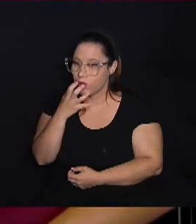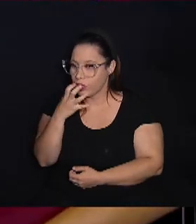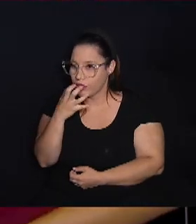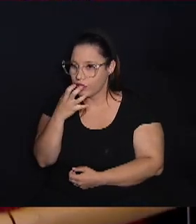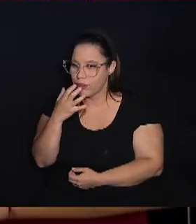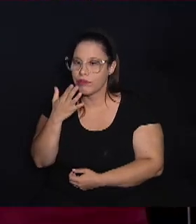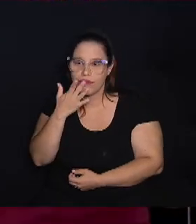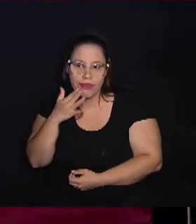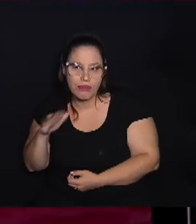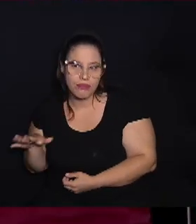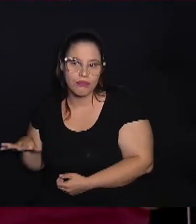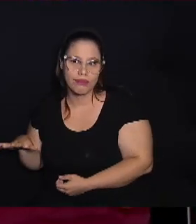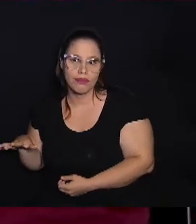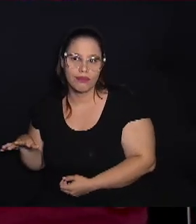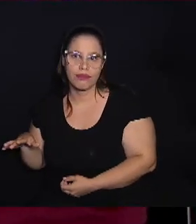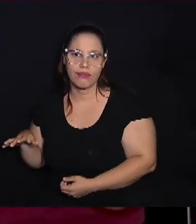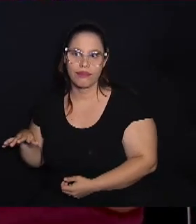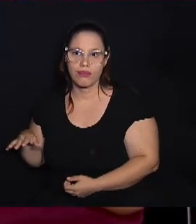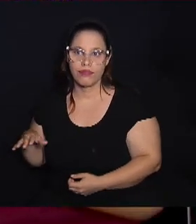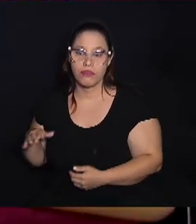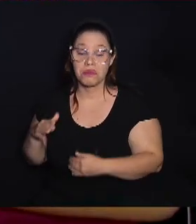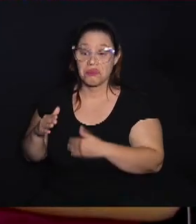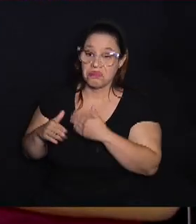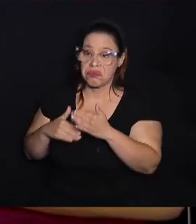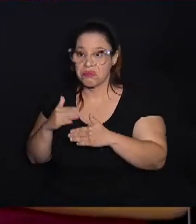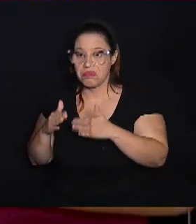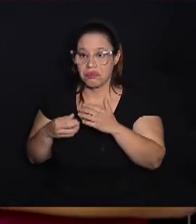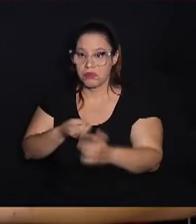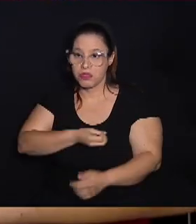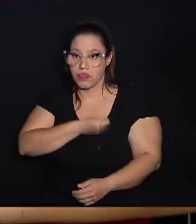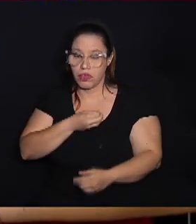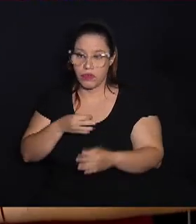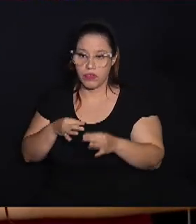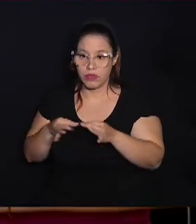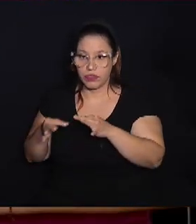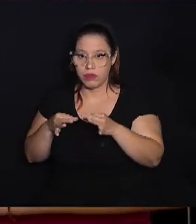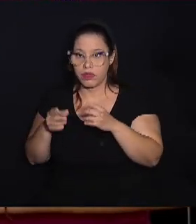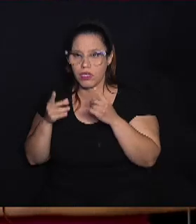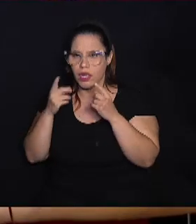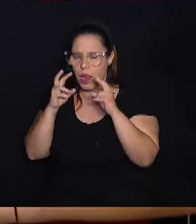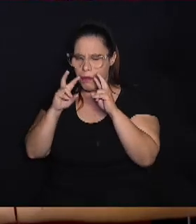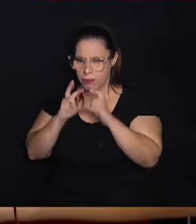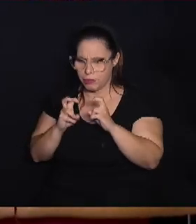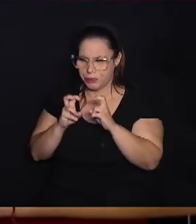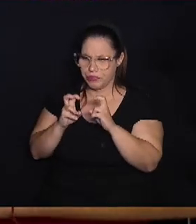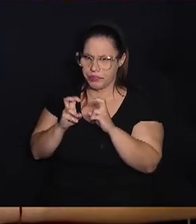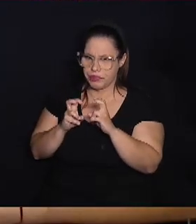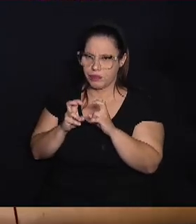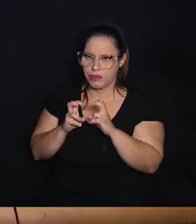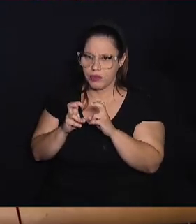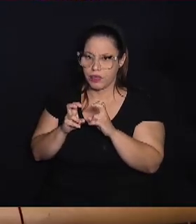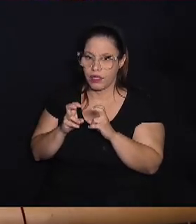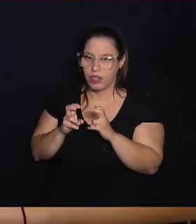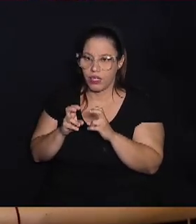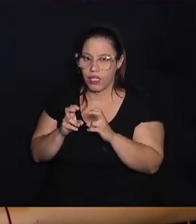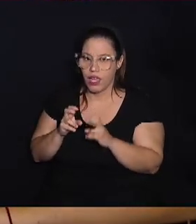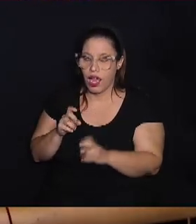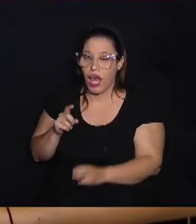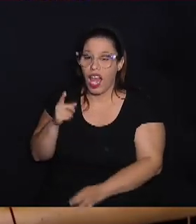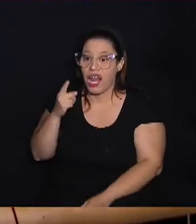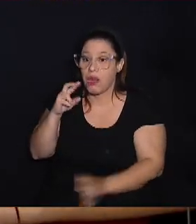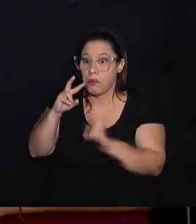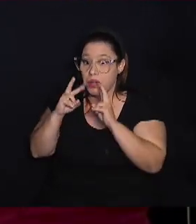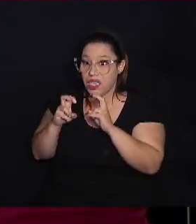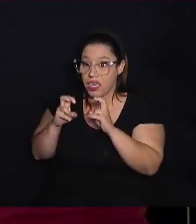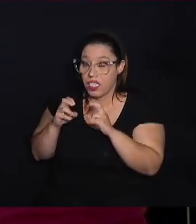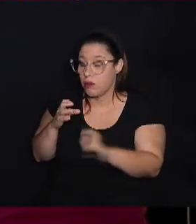era criança e ela foi vivendo ao longo da vida com a cachorrinha. Ela percebe em algum momento que ela está ficando velhinha e doente, a